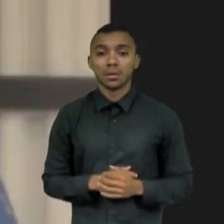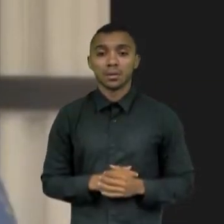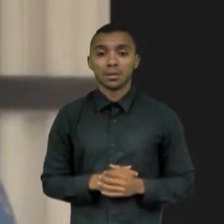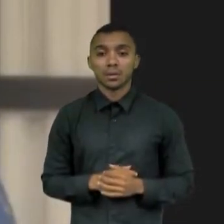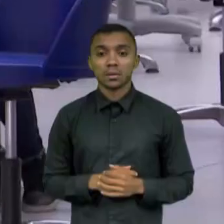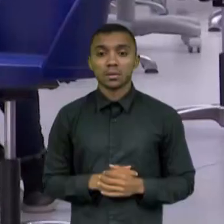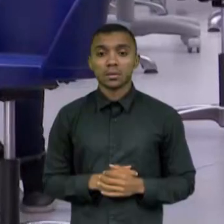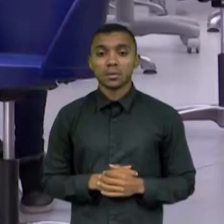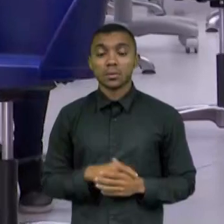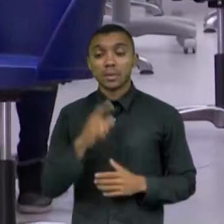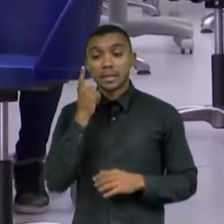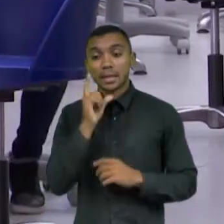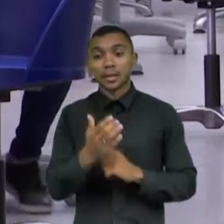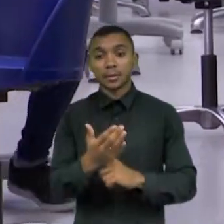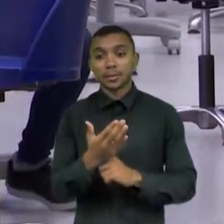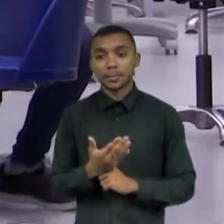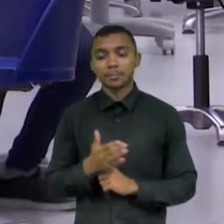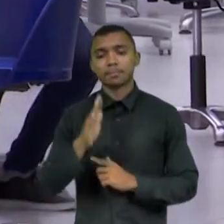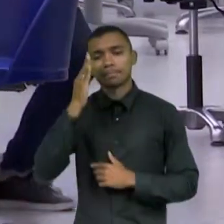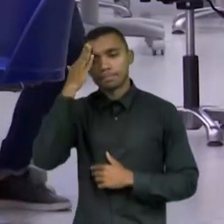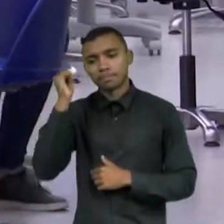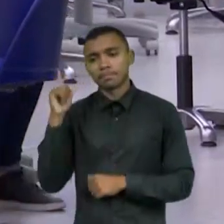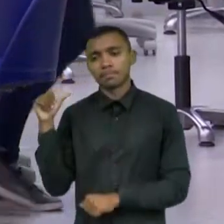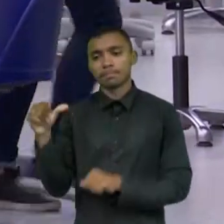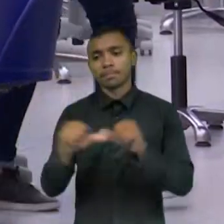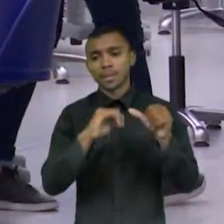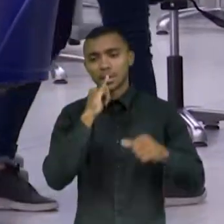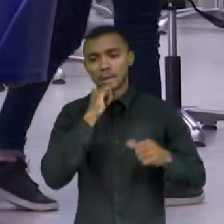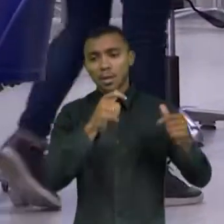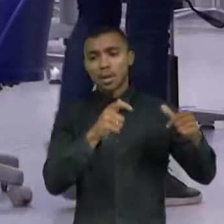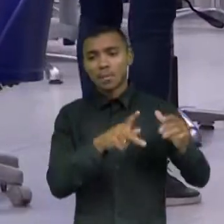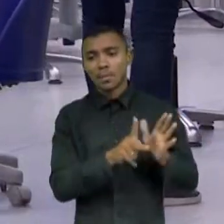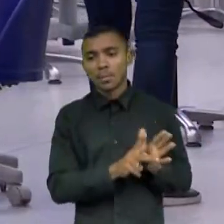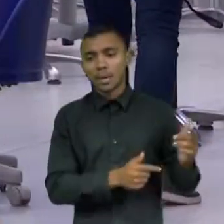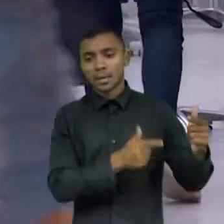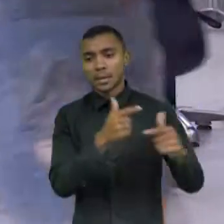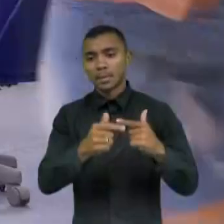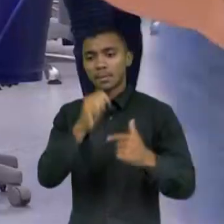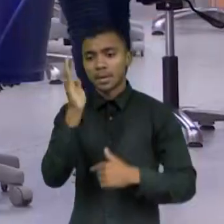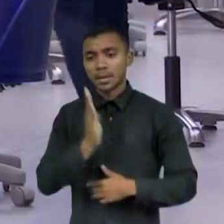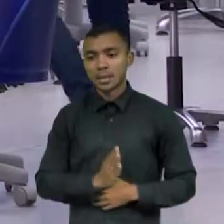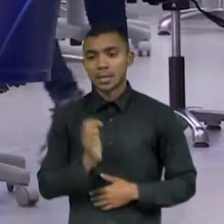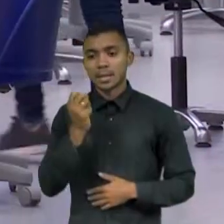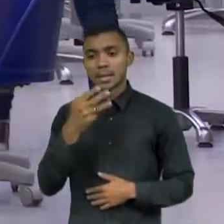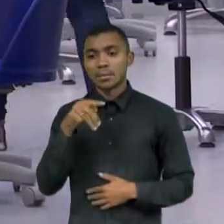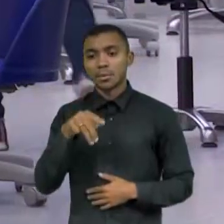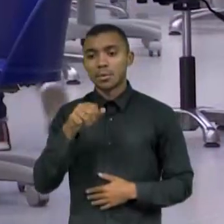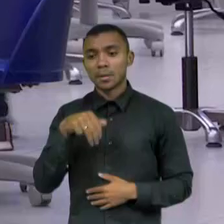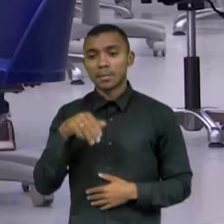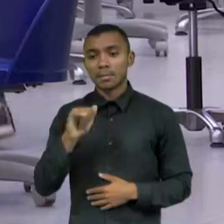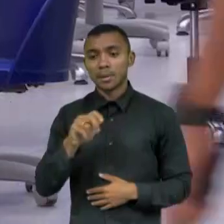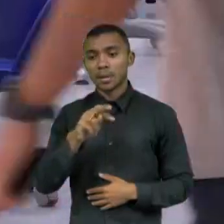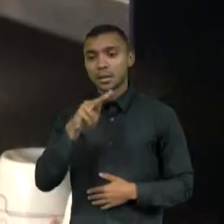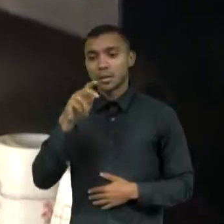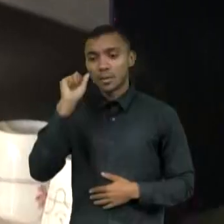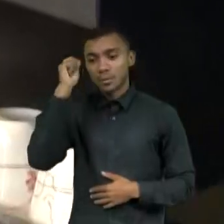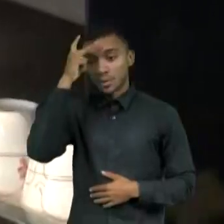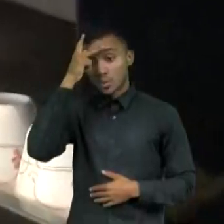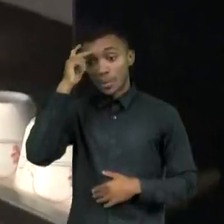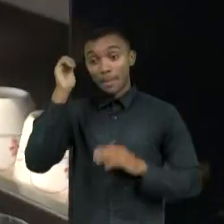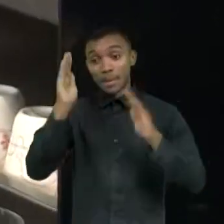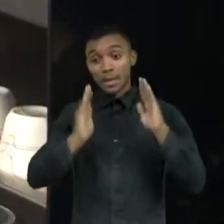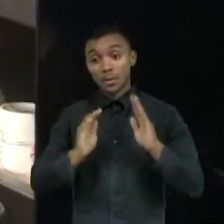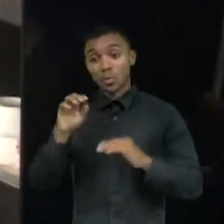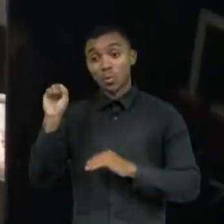isso a nosso favor. Com as mudanças na relação de trabalho, o Brasil perdeu quase 3 milhões de trabalhadores com carteira em 8 anos. O índice